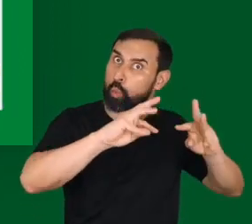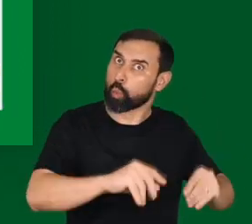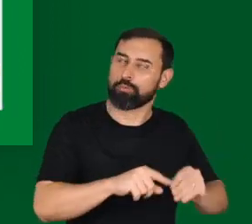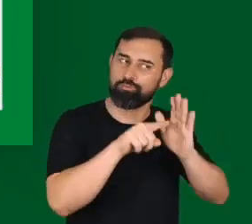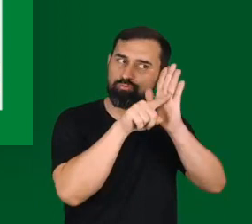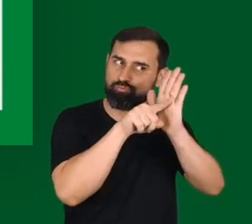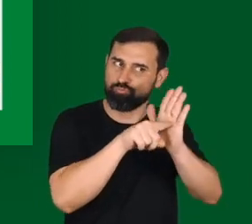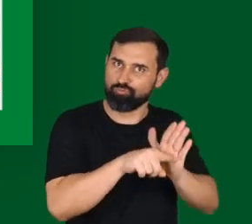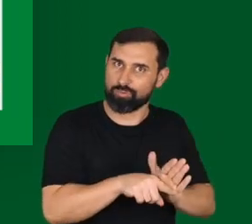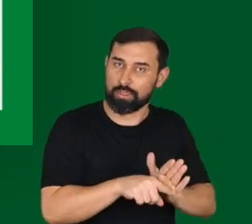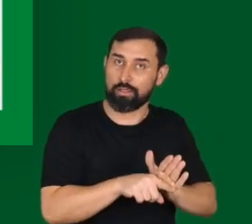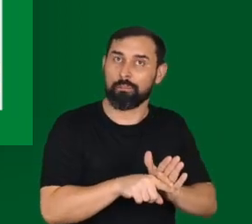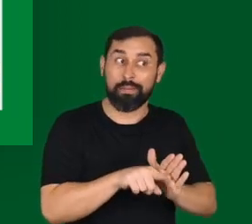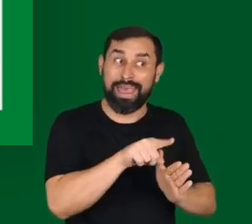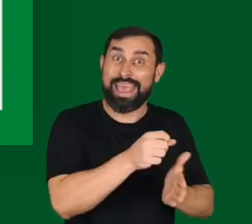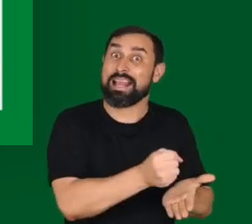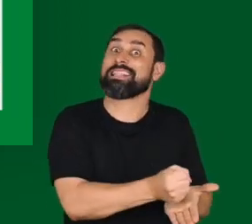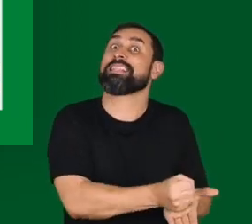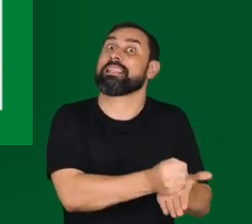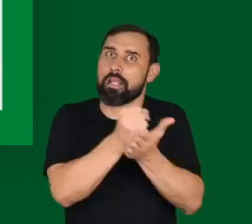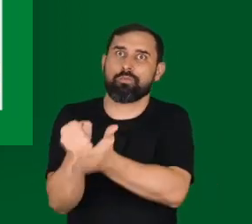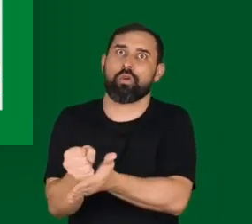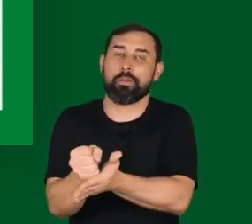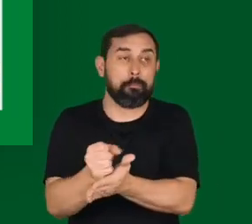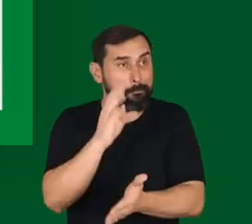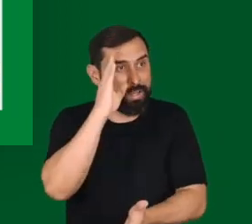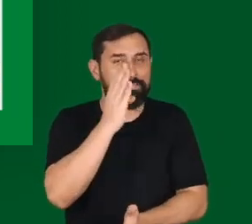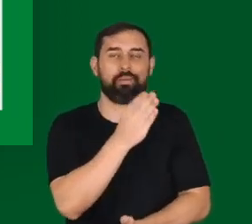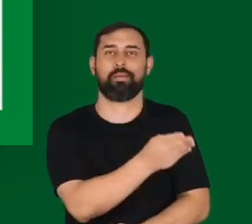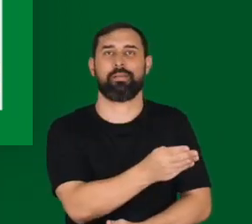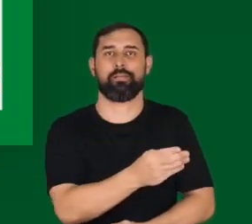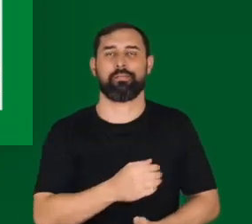mas ele tem prioridade de transporte para esse paciente.